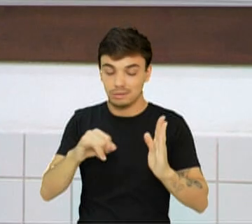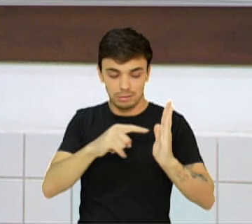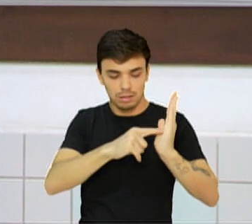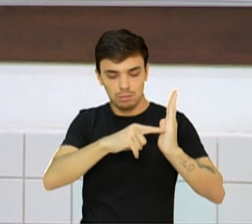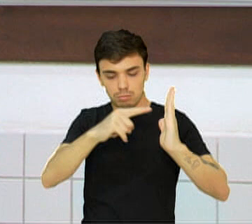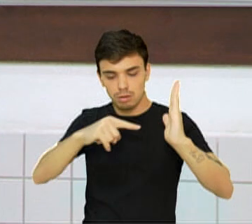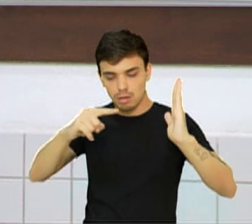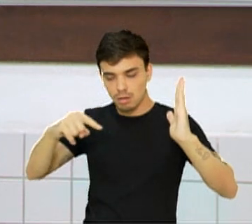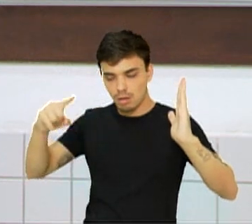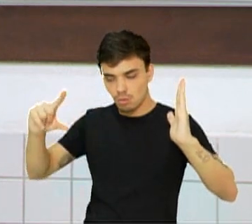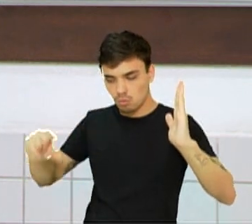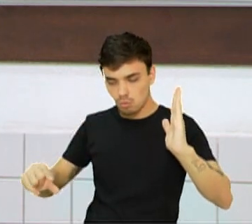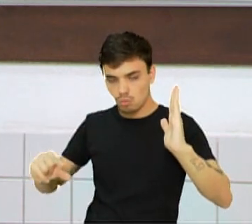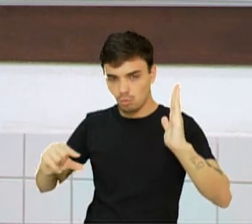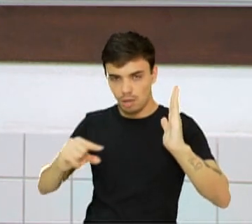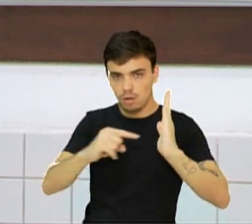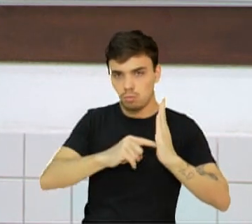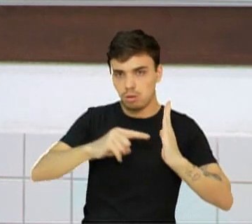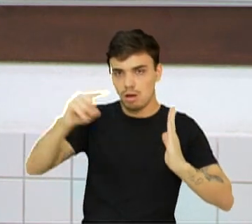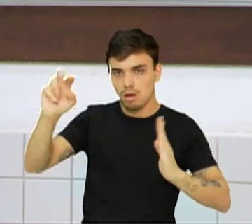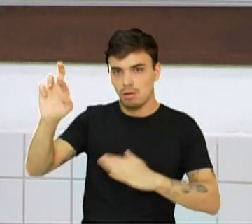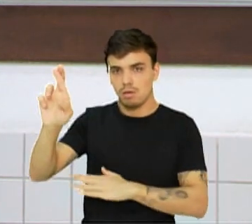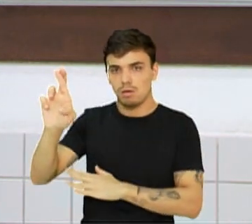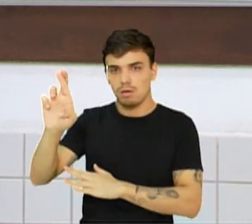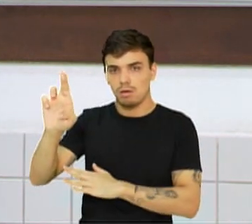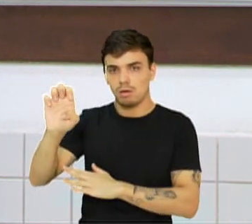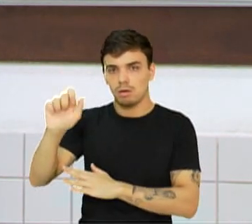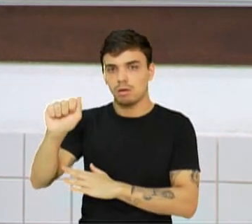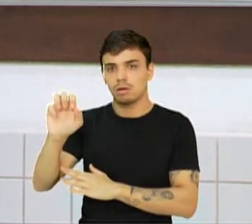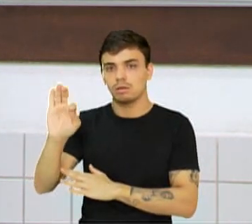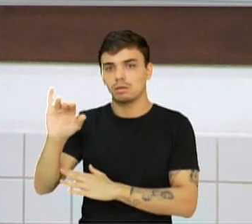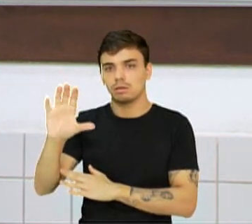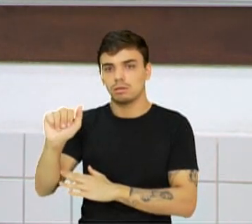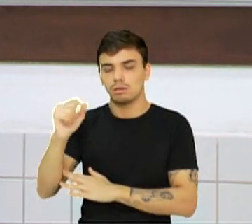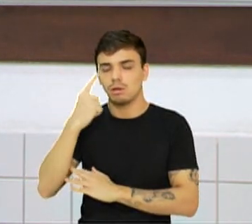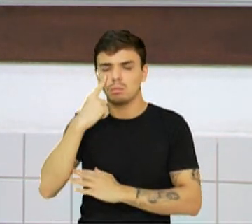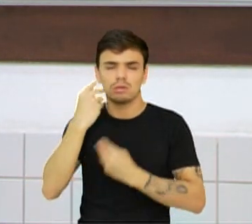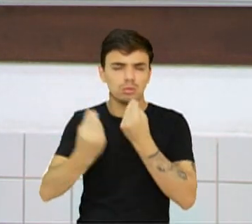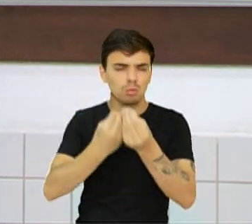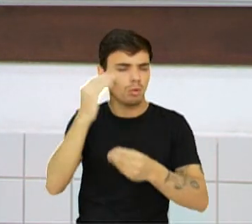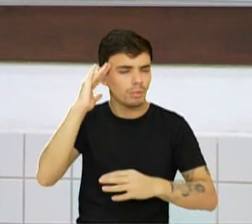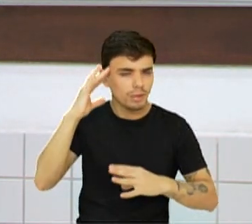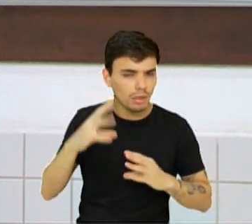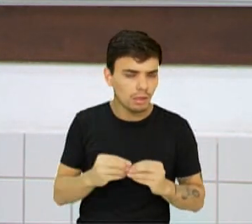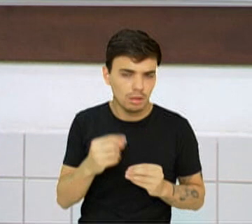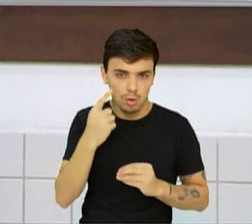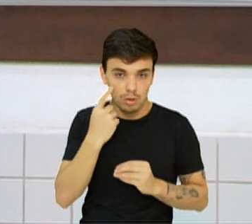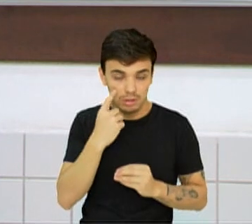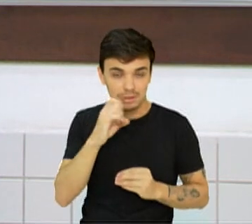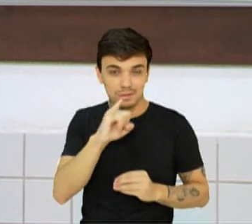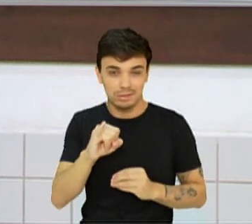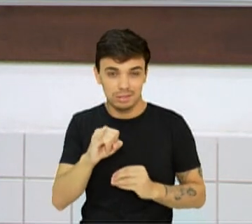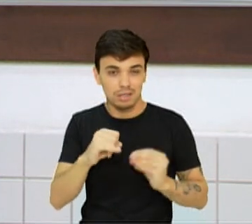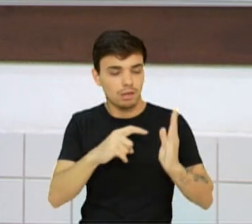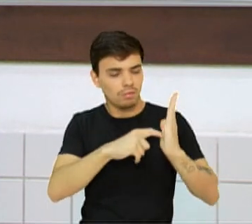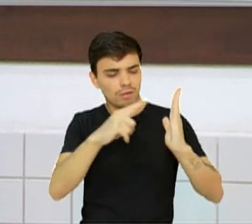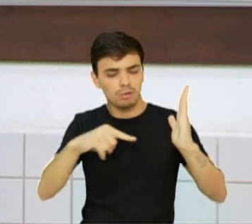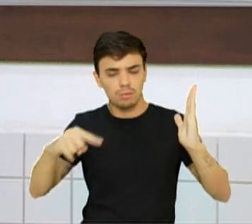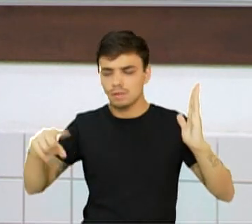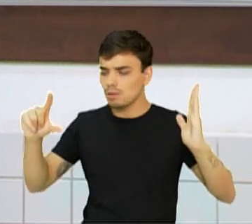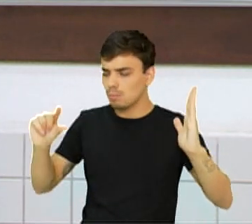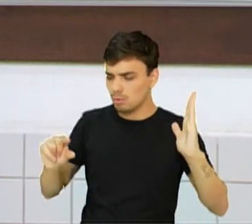frequência, tudo bem? Como é que a gente interpreta isso? É que quanto mais baixa a frequência, é mais fácil para o capacitor